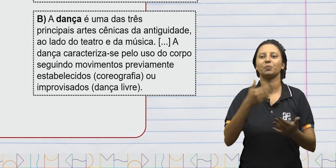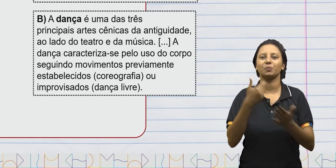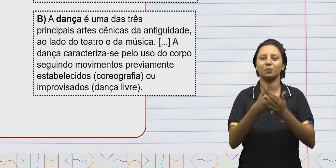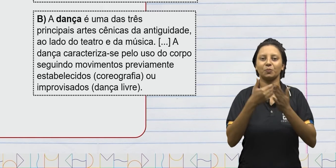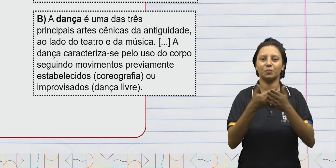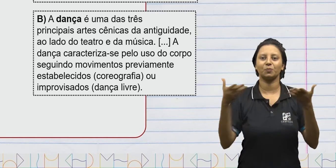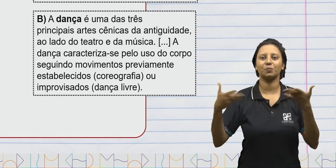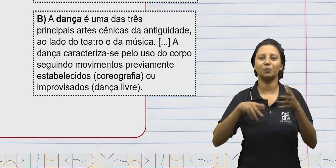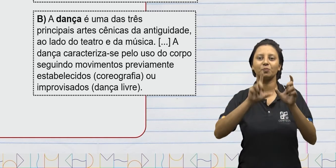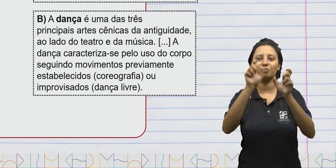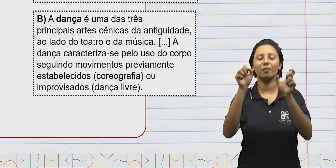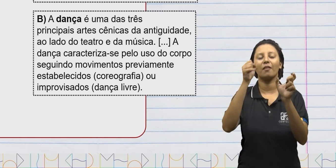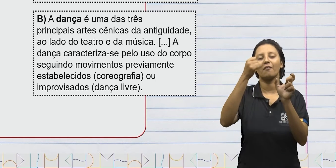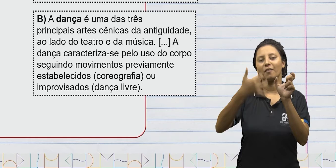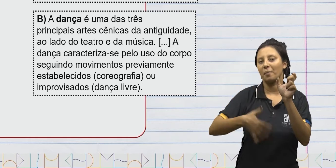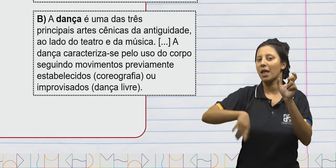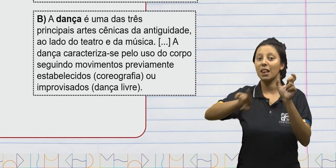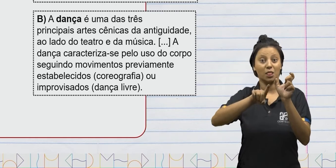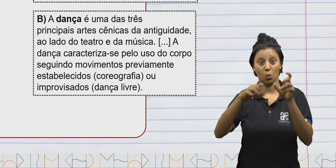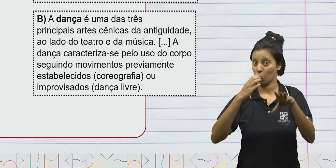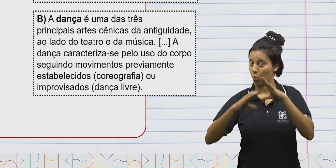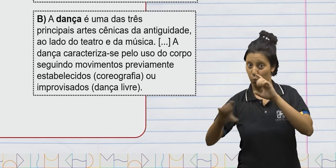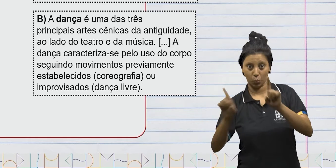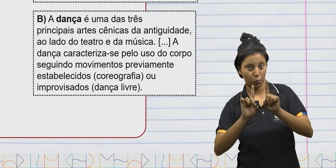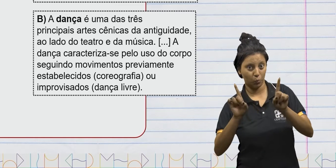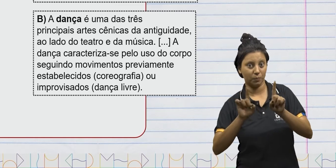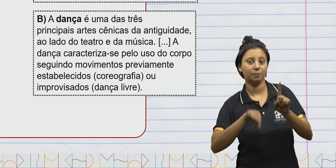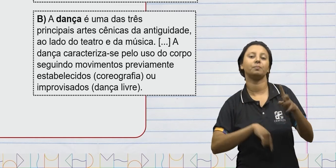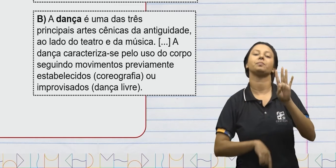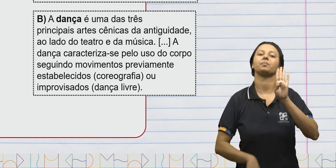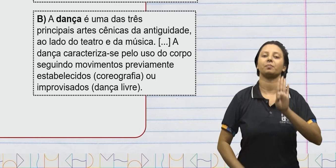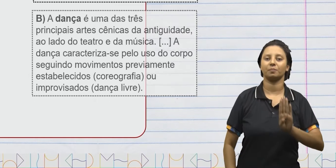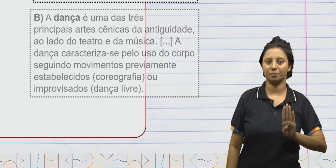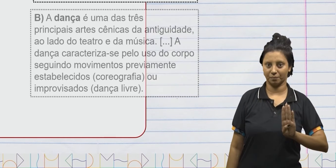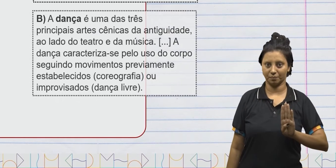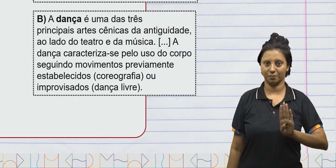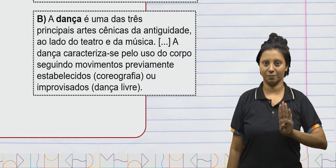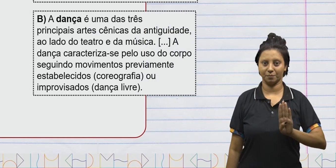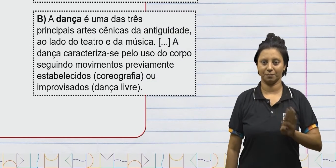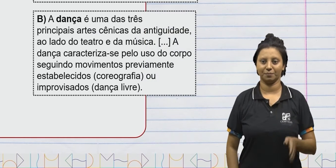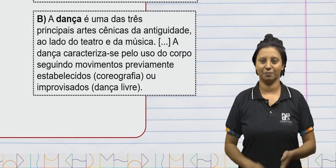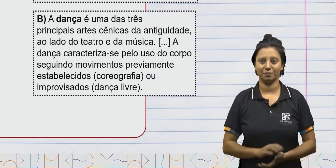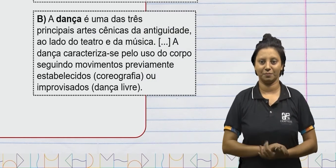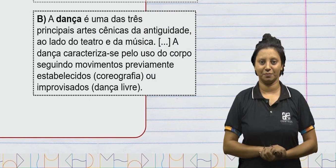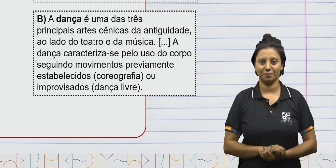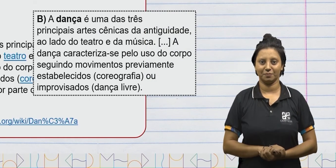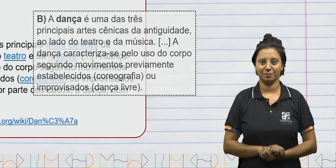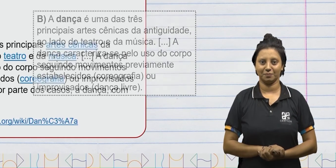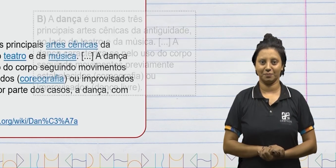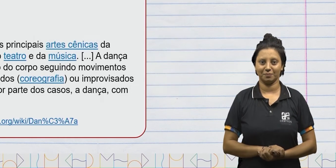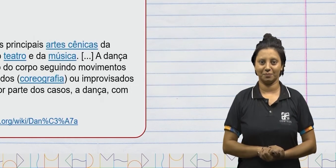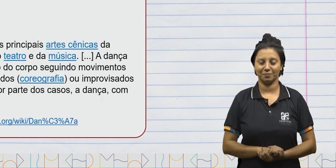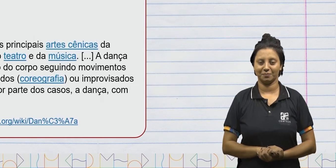sobre verbetes e não de cantigas, então a alternativa correta é a alternativa B.